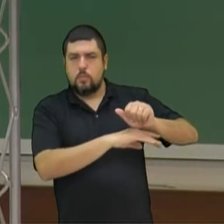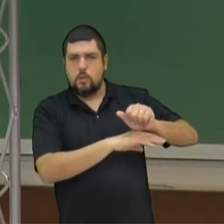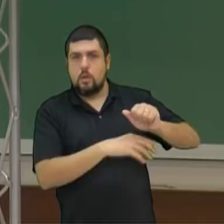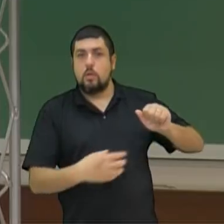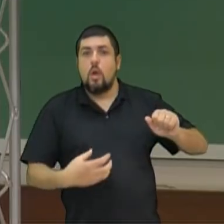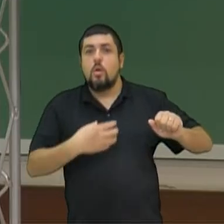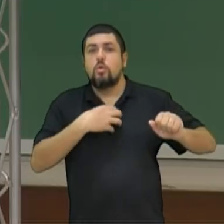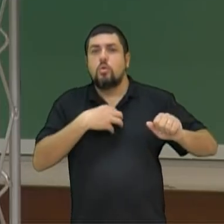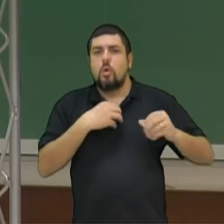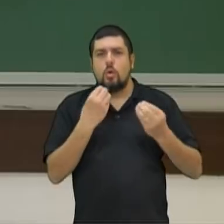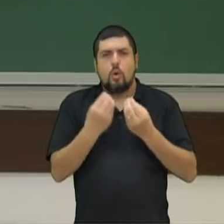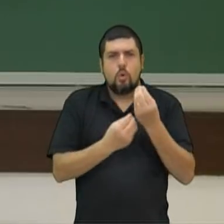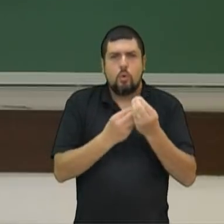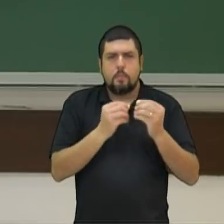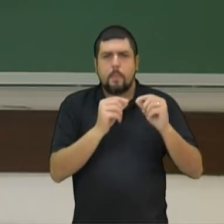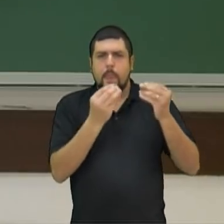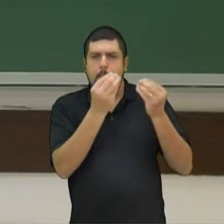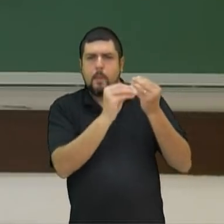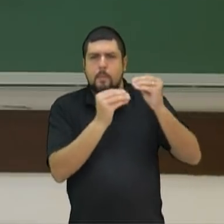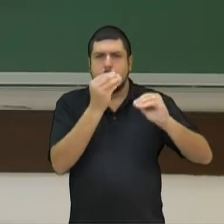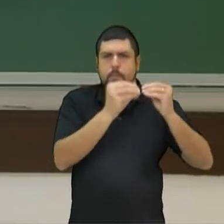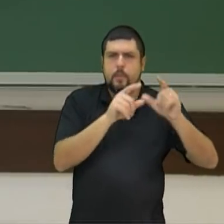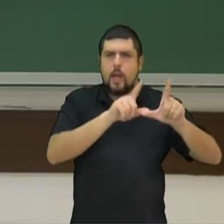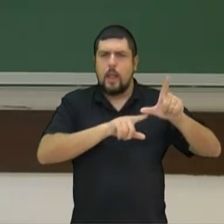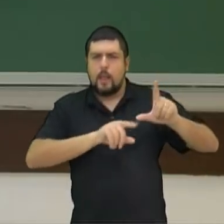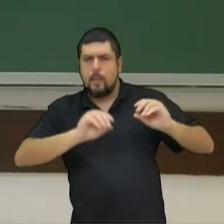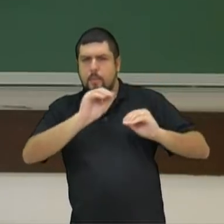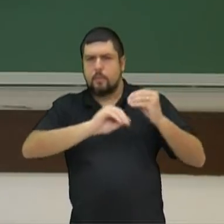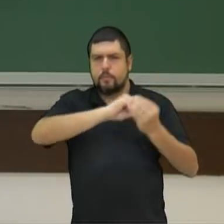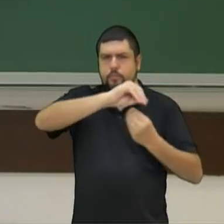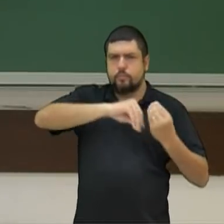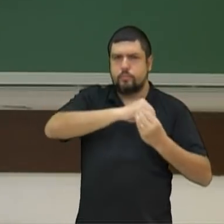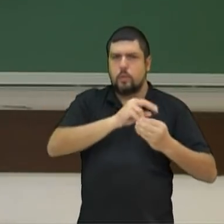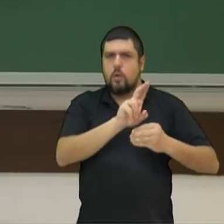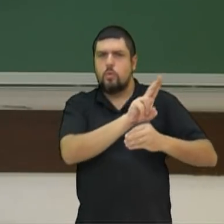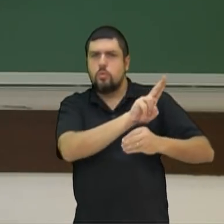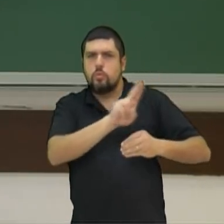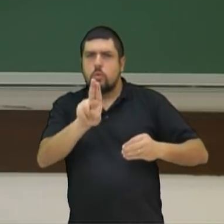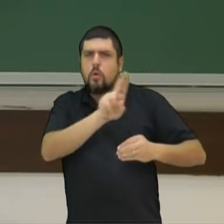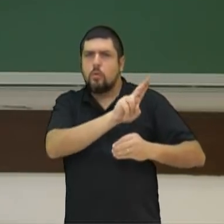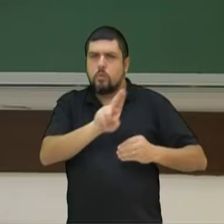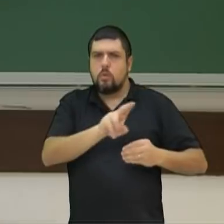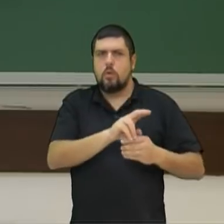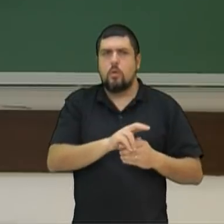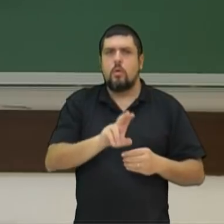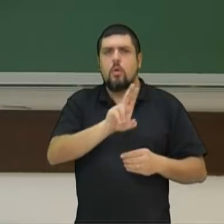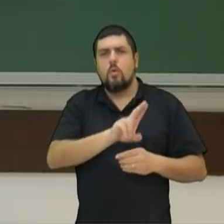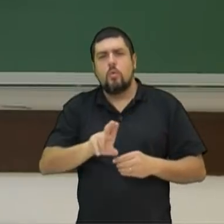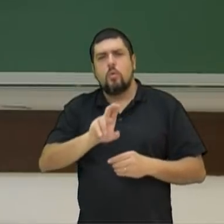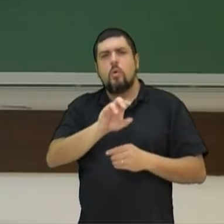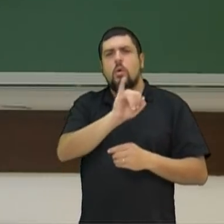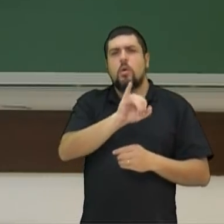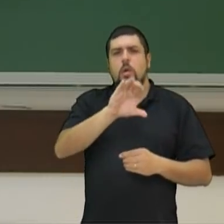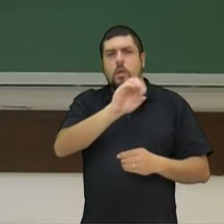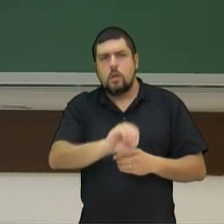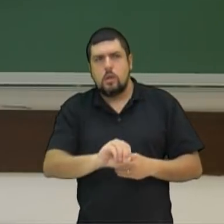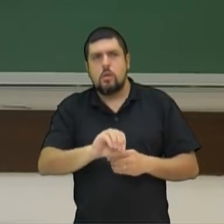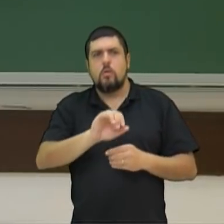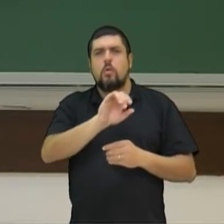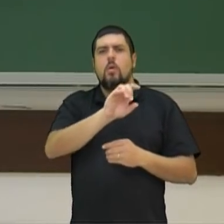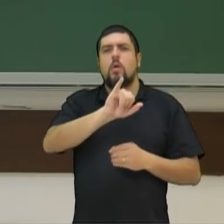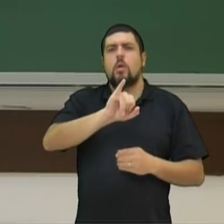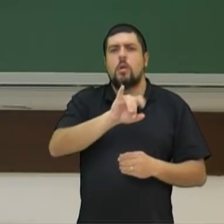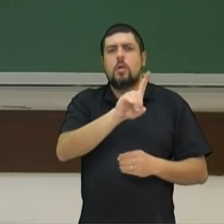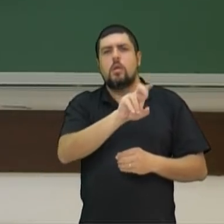né? Os hidrácidos usa hídrico, os oxiácidos geralmente usa ico, mas pode ser oso